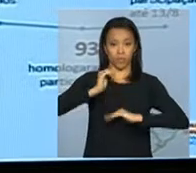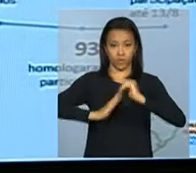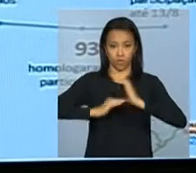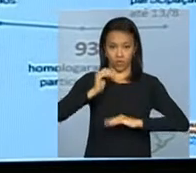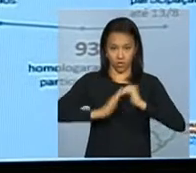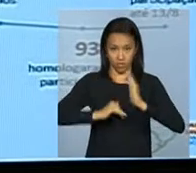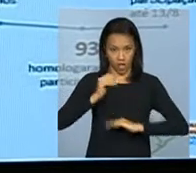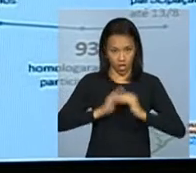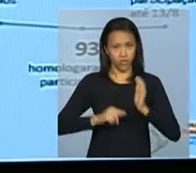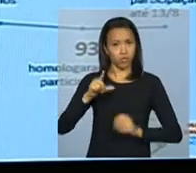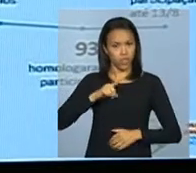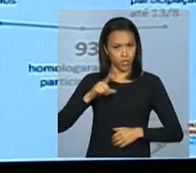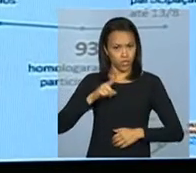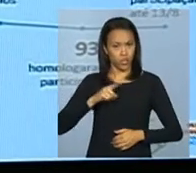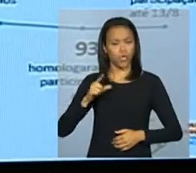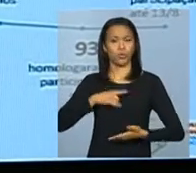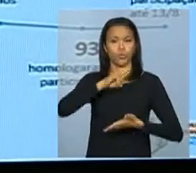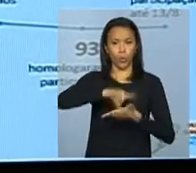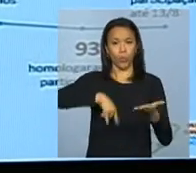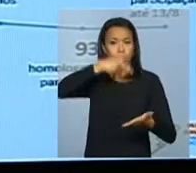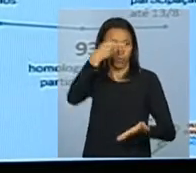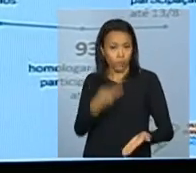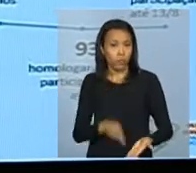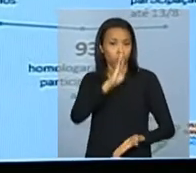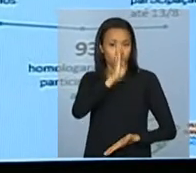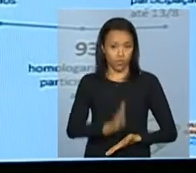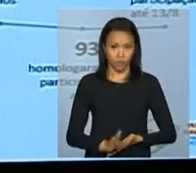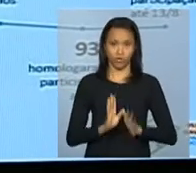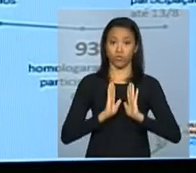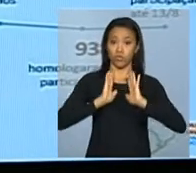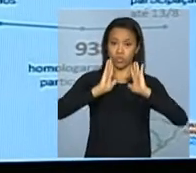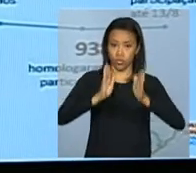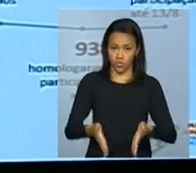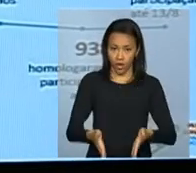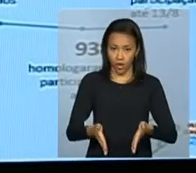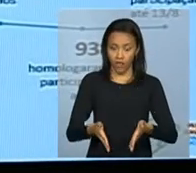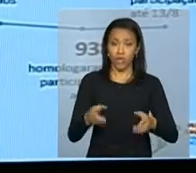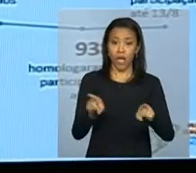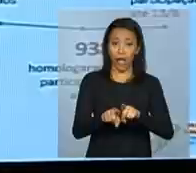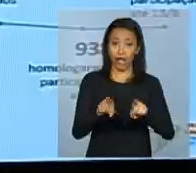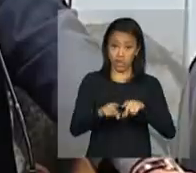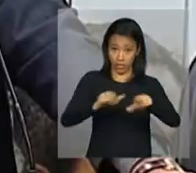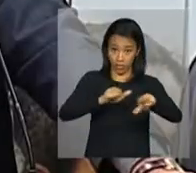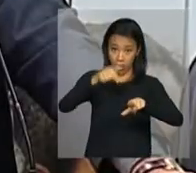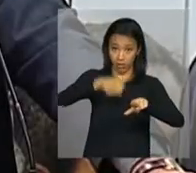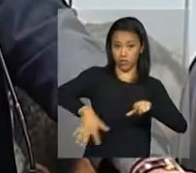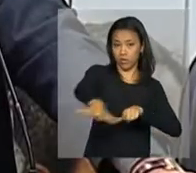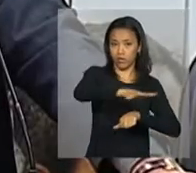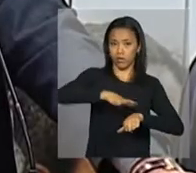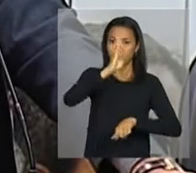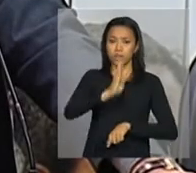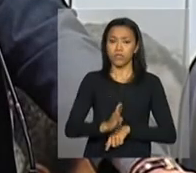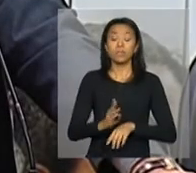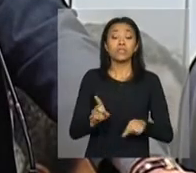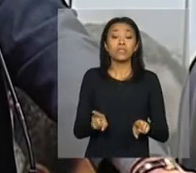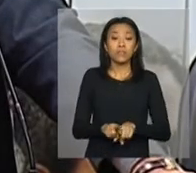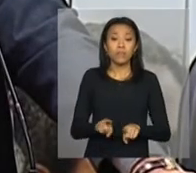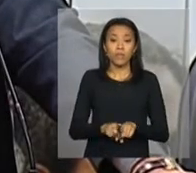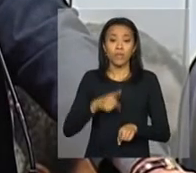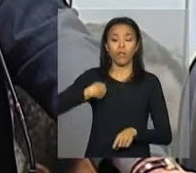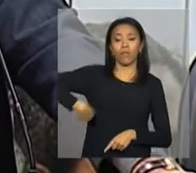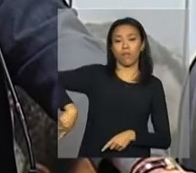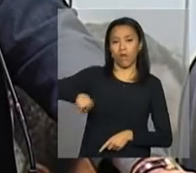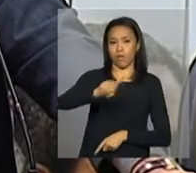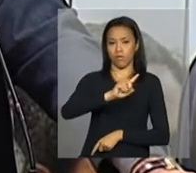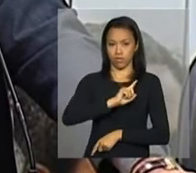com registro profissional no Brasil uma atuação aqui no no território brasileiro e nós chegamos